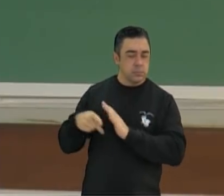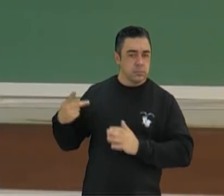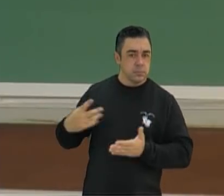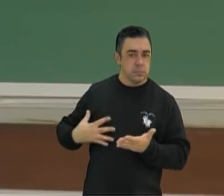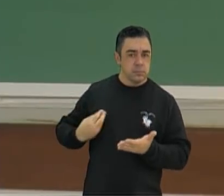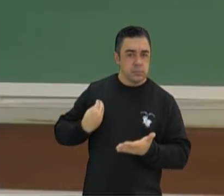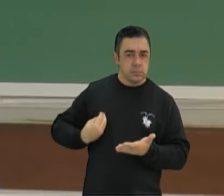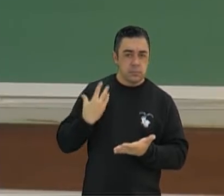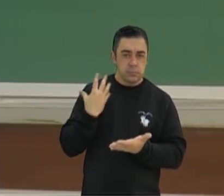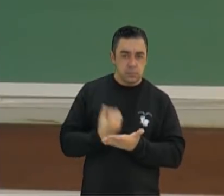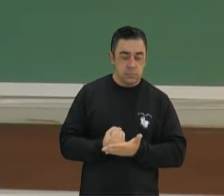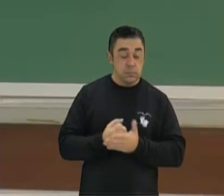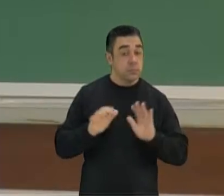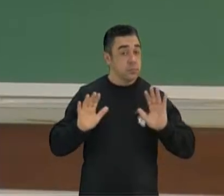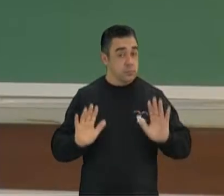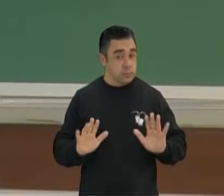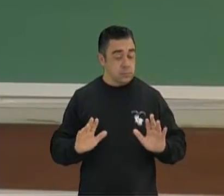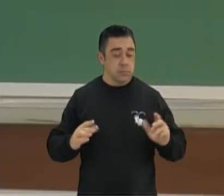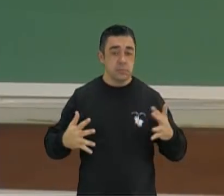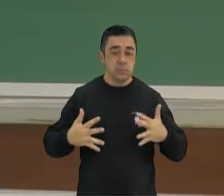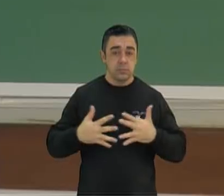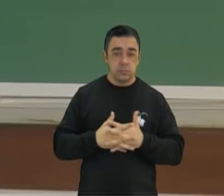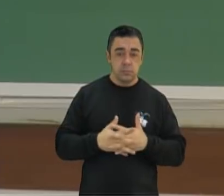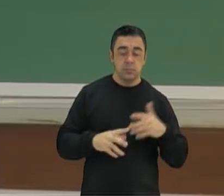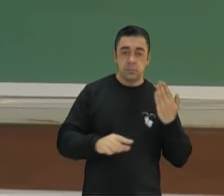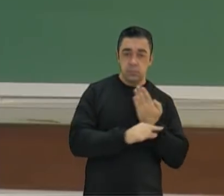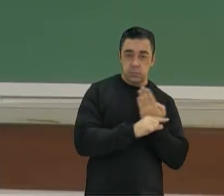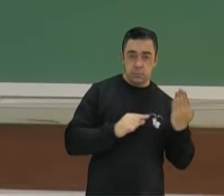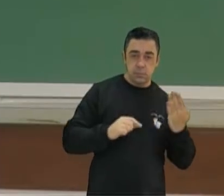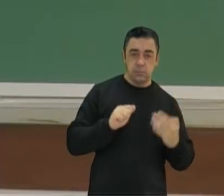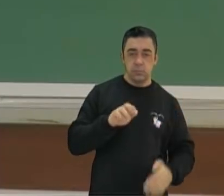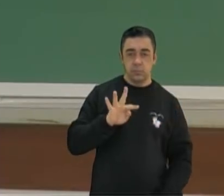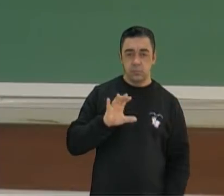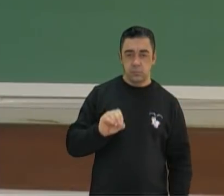mas a gente não pode confundir autor e narrador.